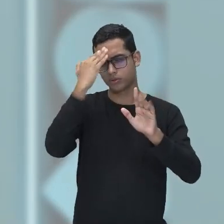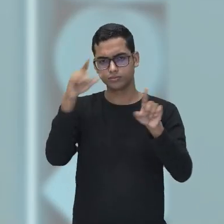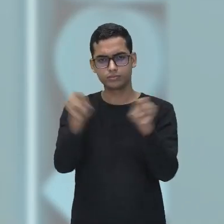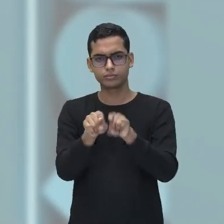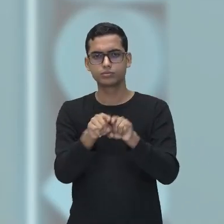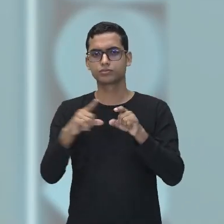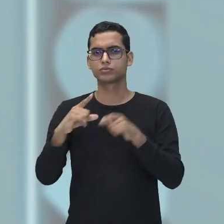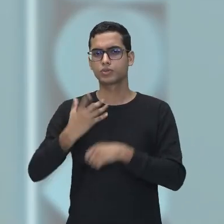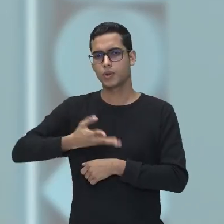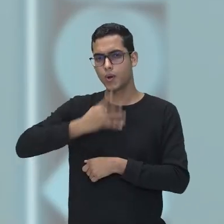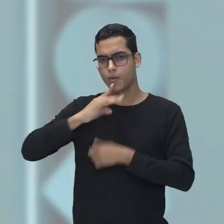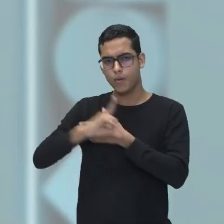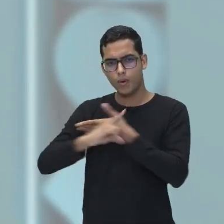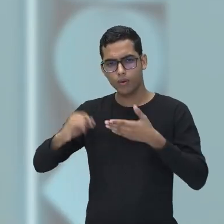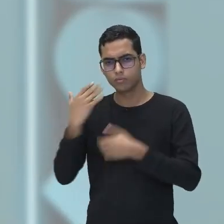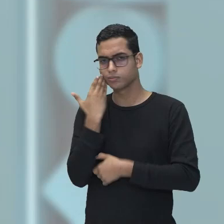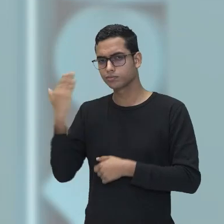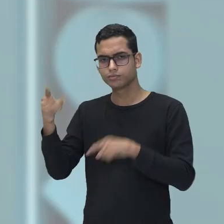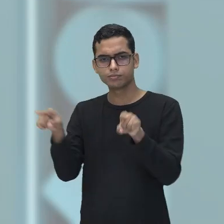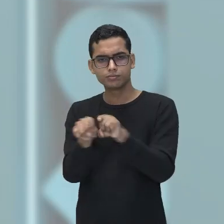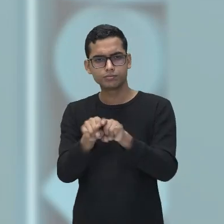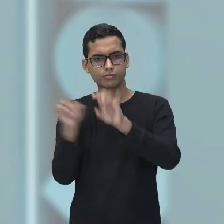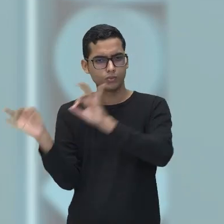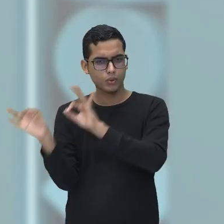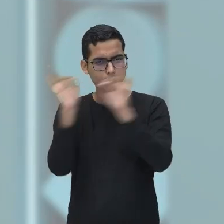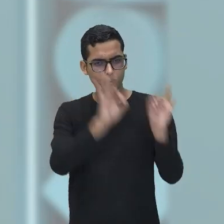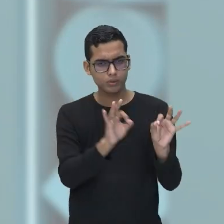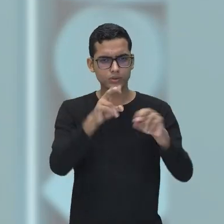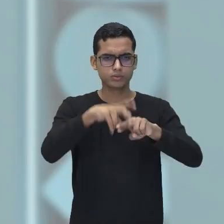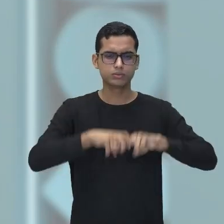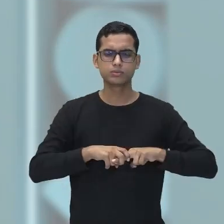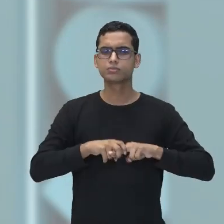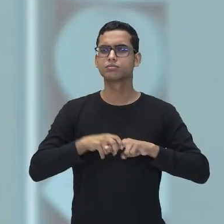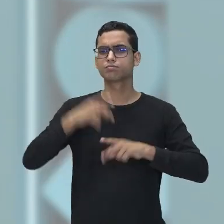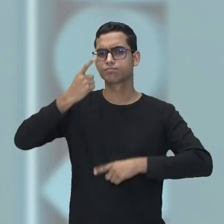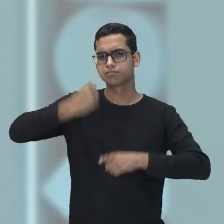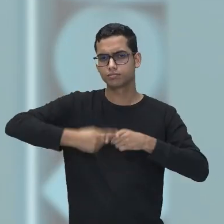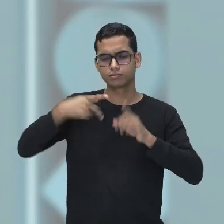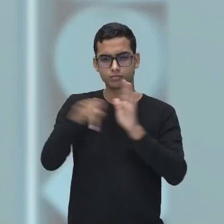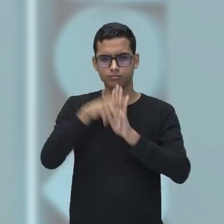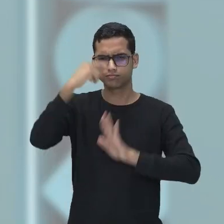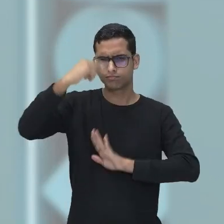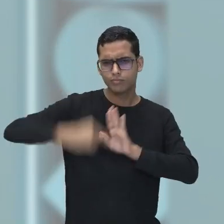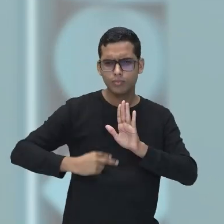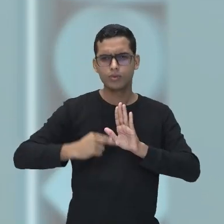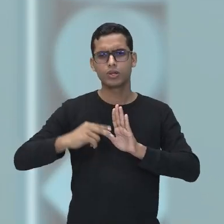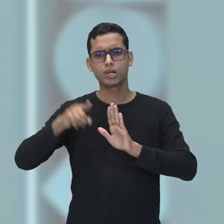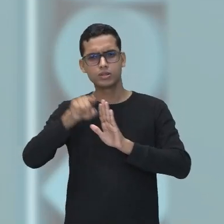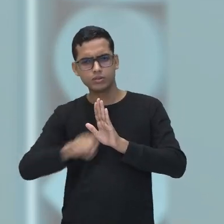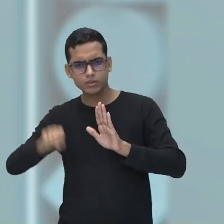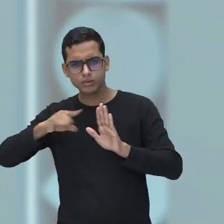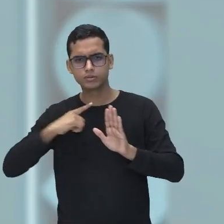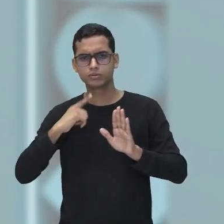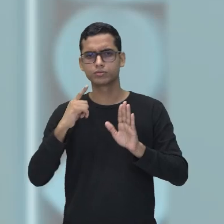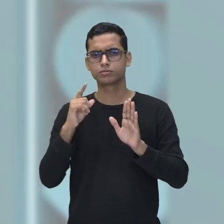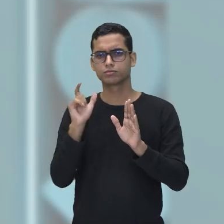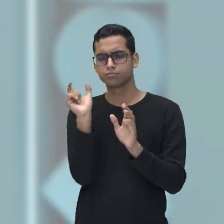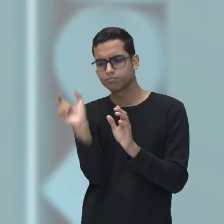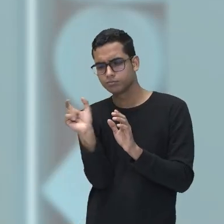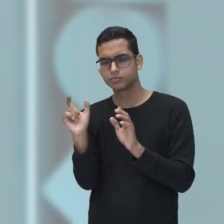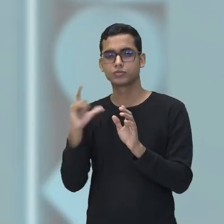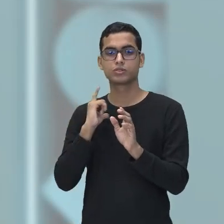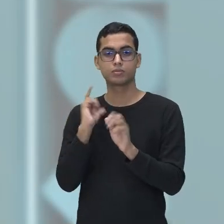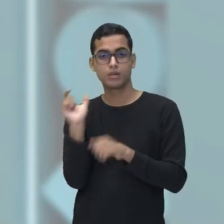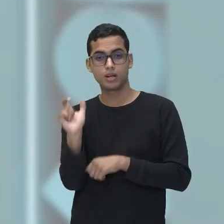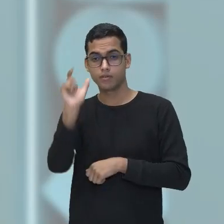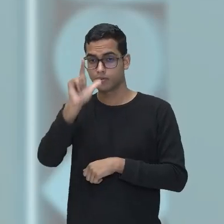escritora. E acompanhem o seguinte, porque na leitura vocês vão ver que há muitos termos em latim, é